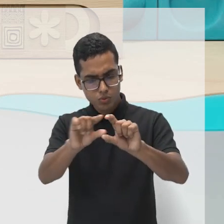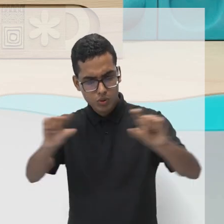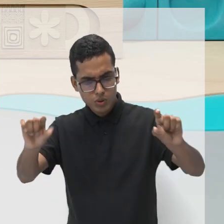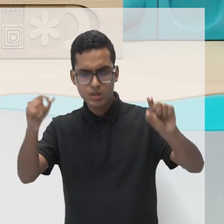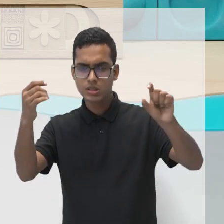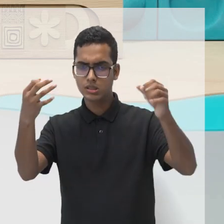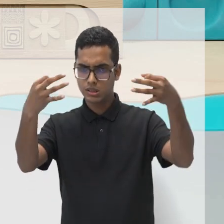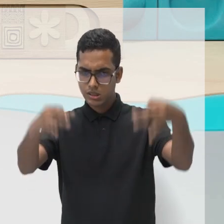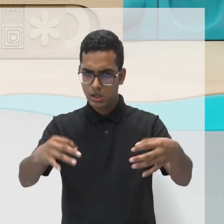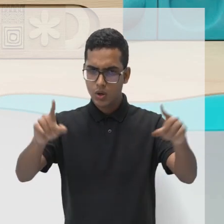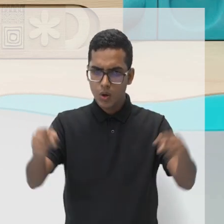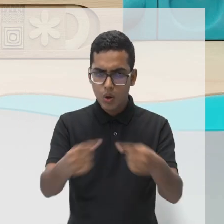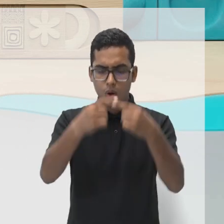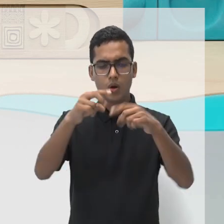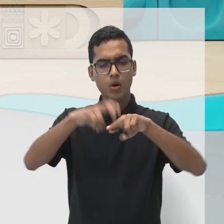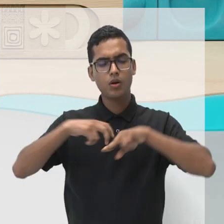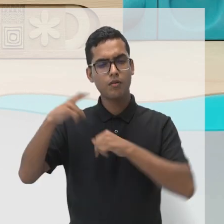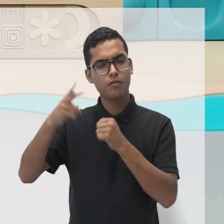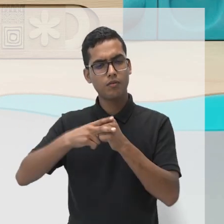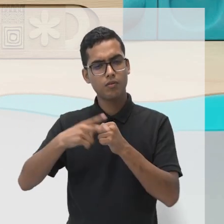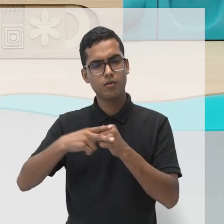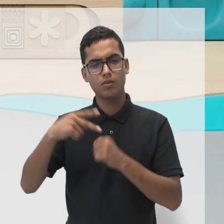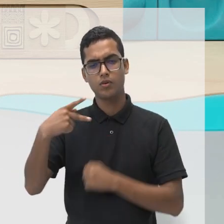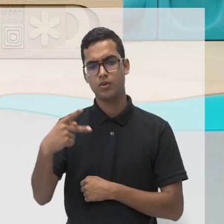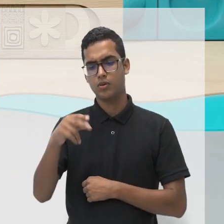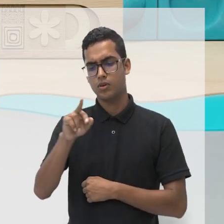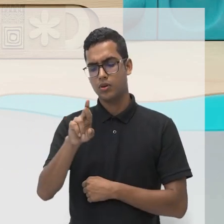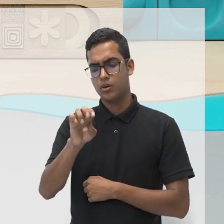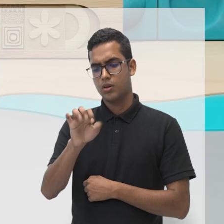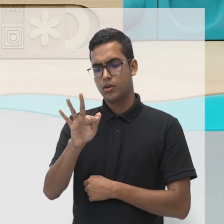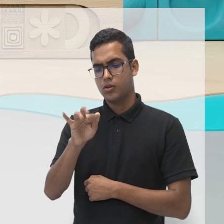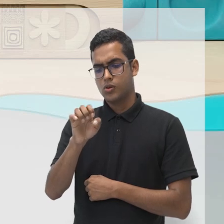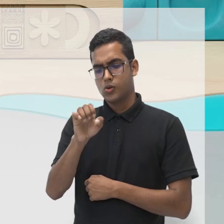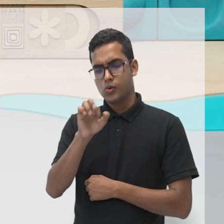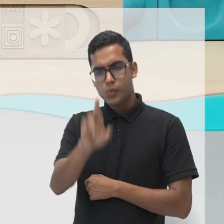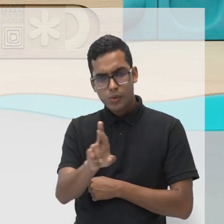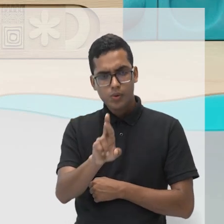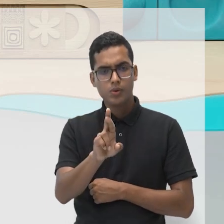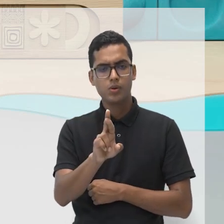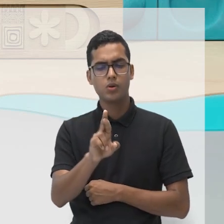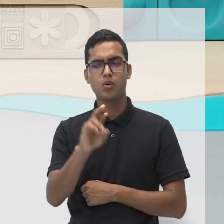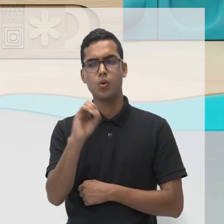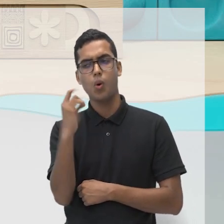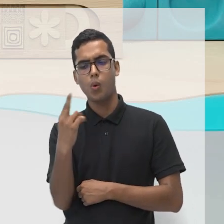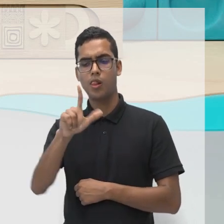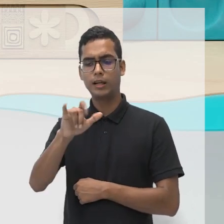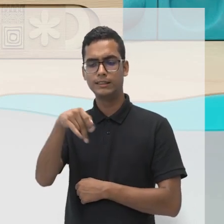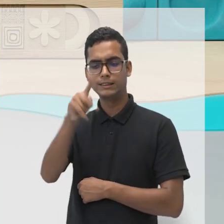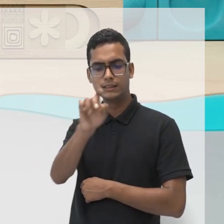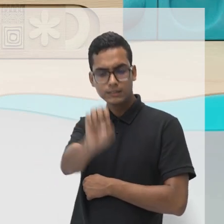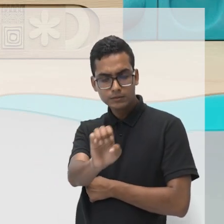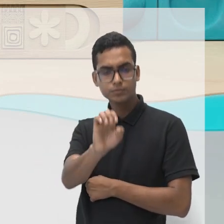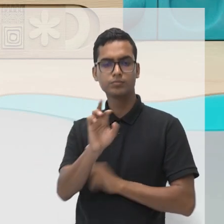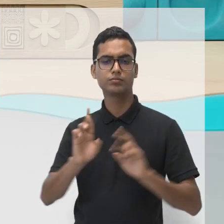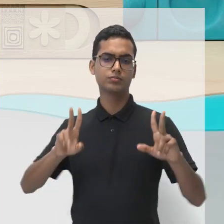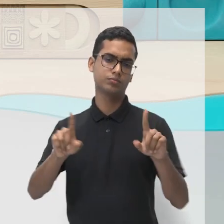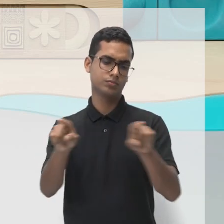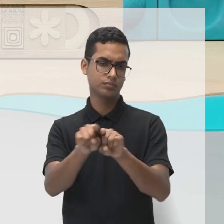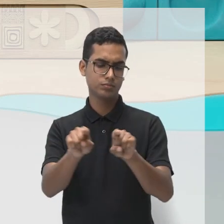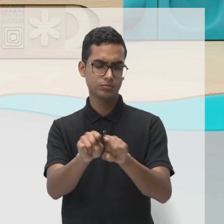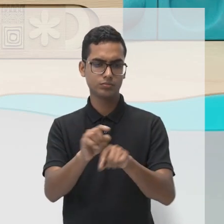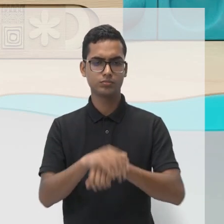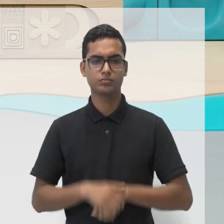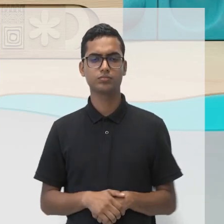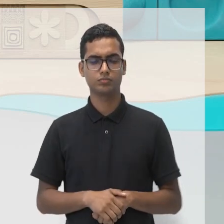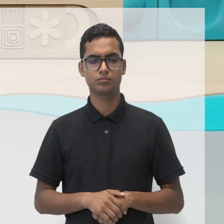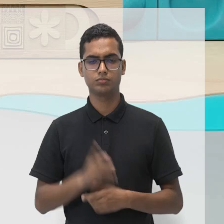um desses exemplos. Por quê? Porque eu tenho o verbo prefer. Se fosse o verbo like or love, seria a mesma coisa. Então, o verbo lá